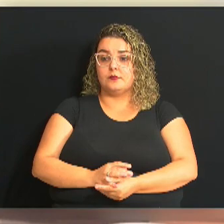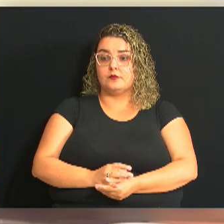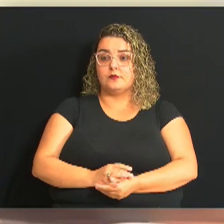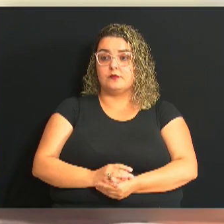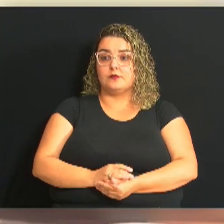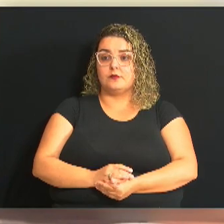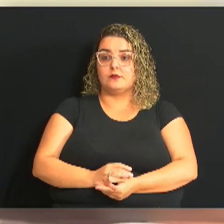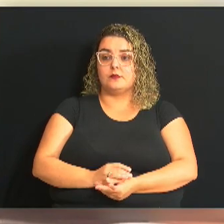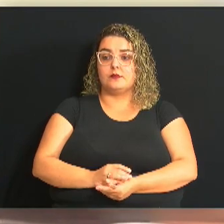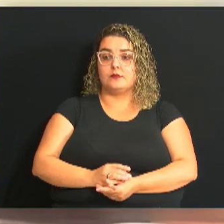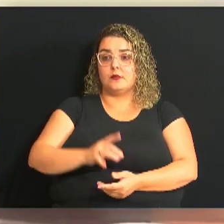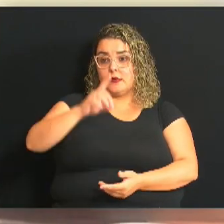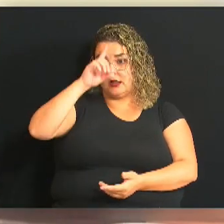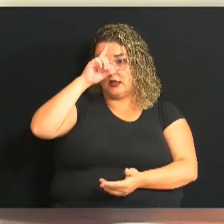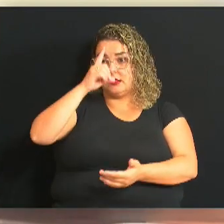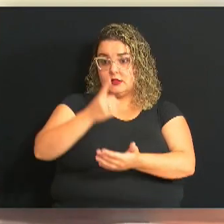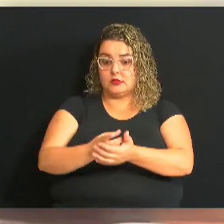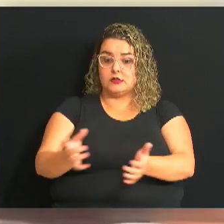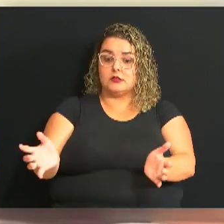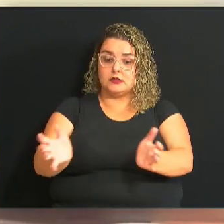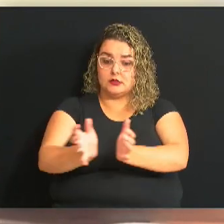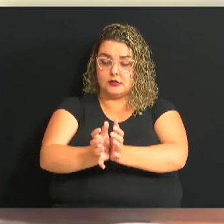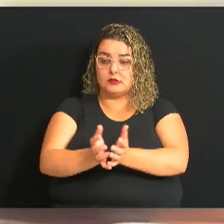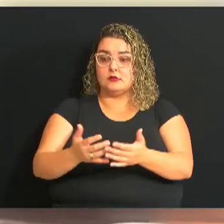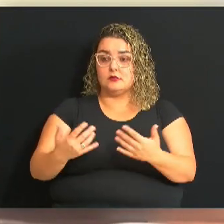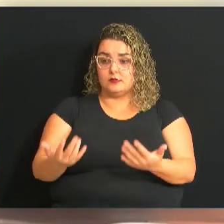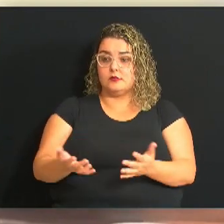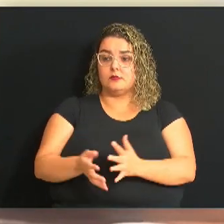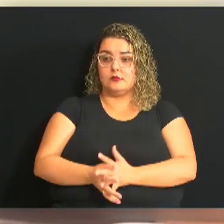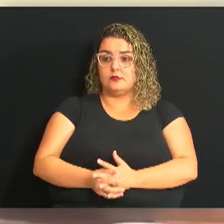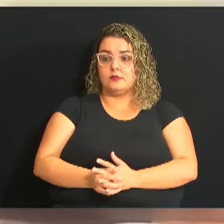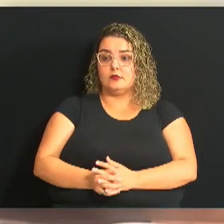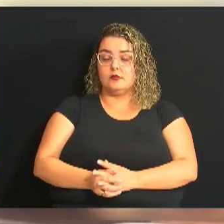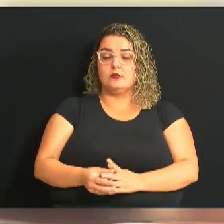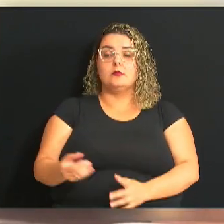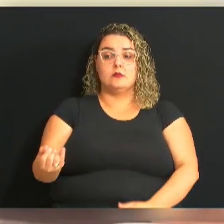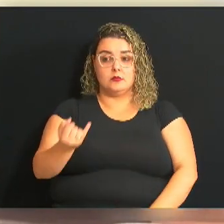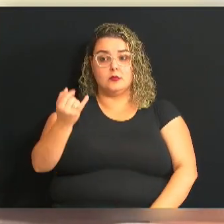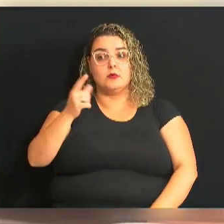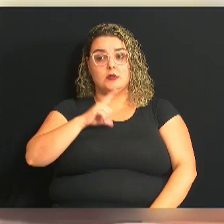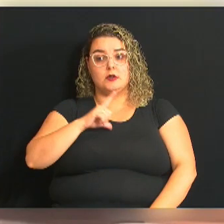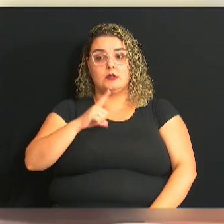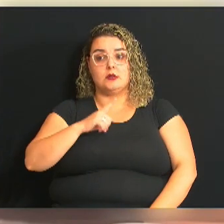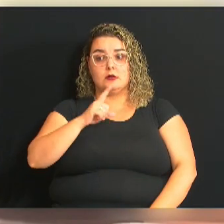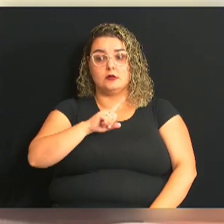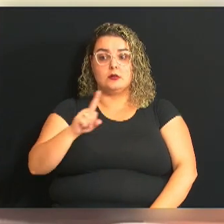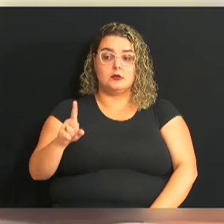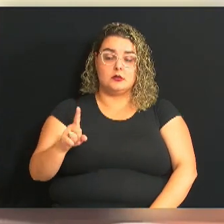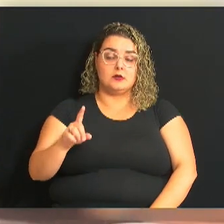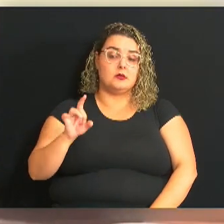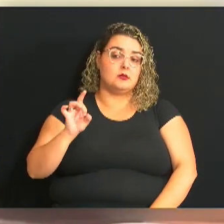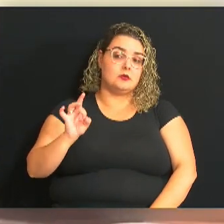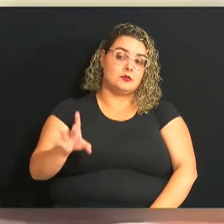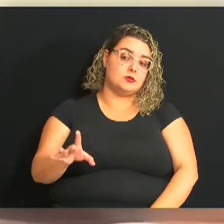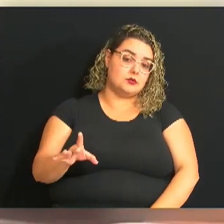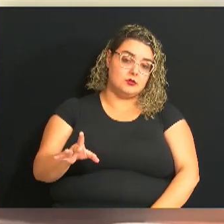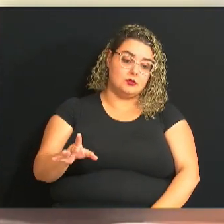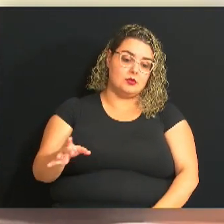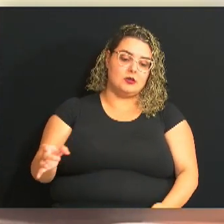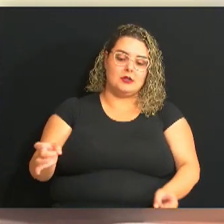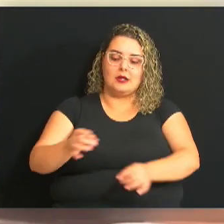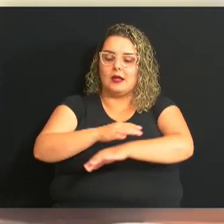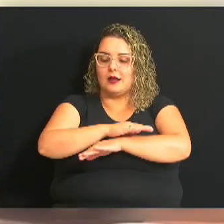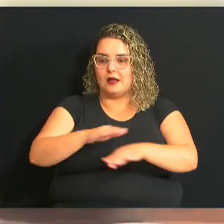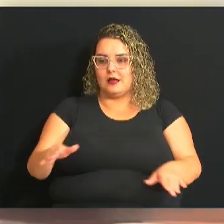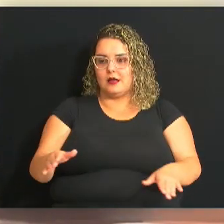as decisões dessa comissão, por mais importância que tenham, não sejam terminativas, né? Que